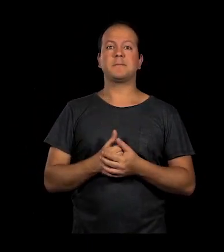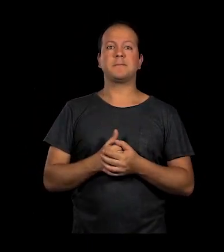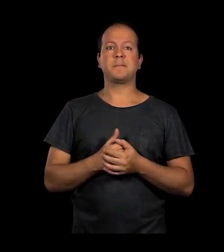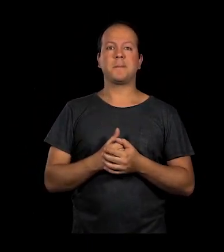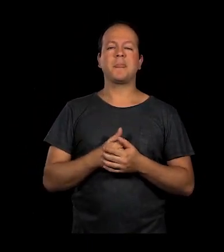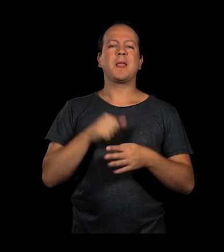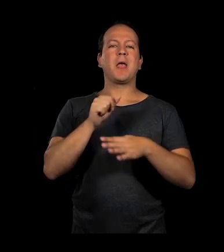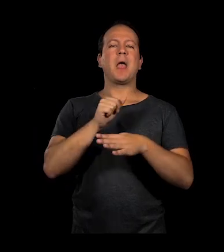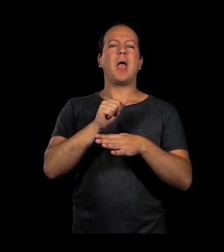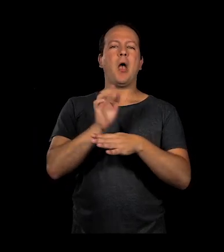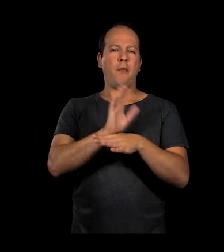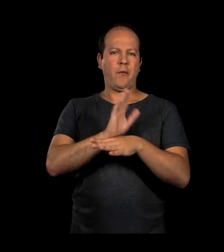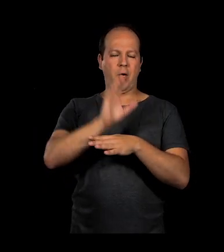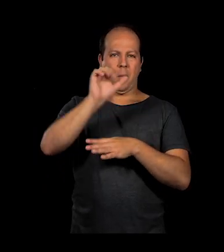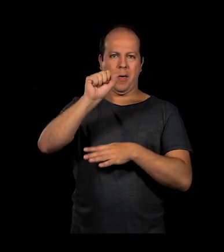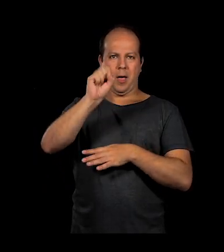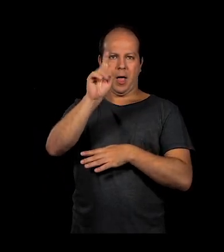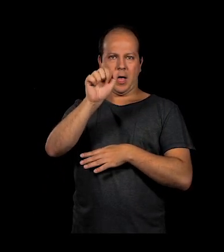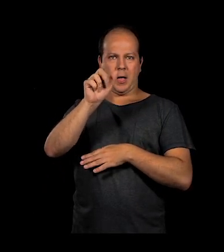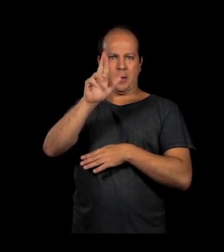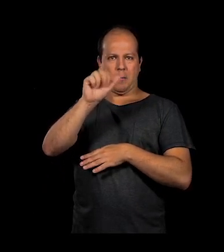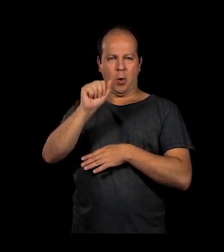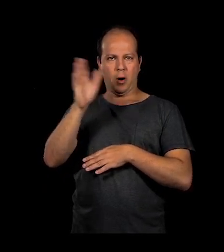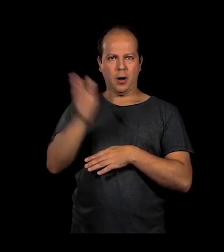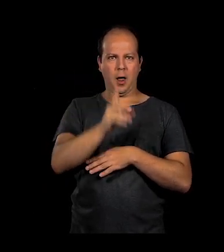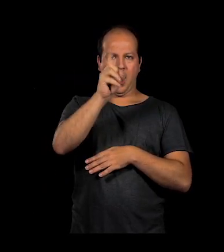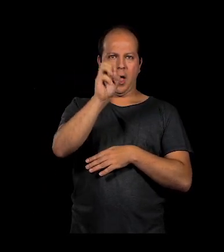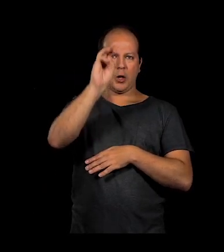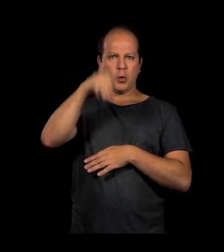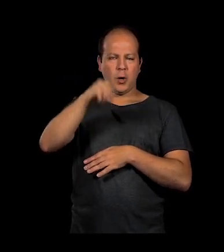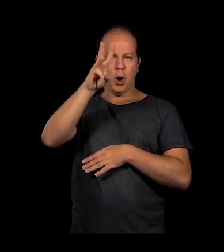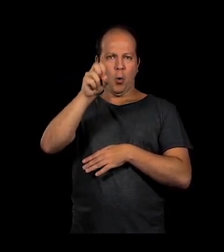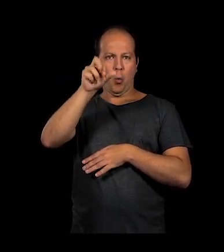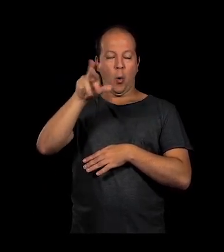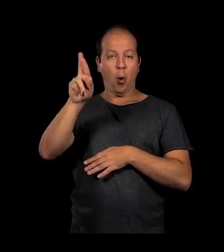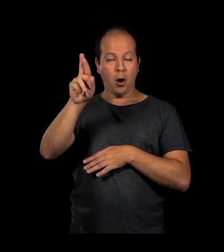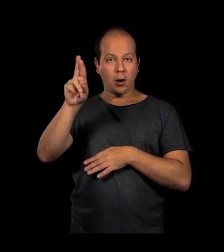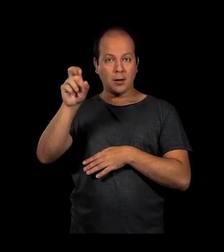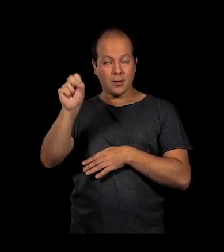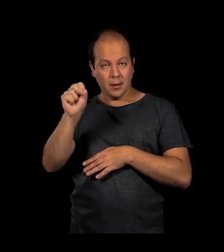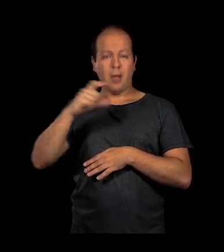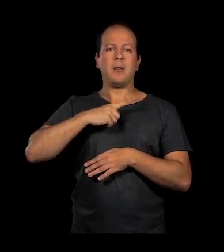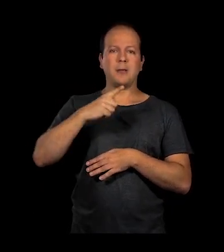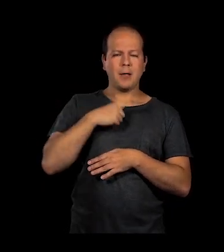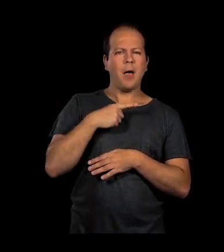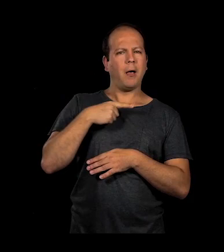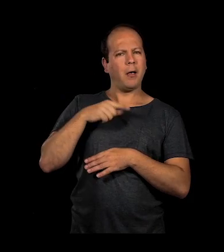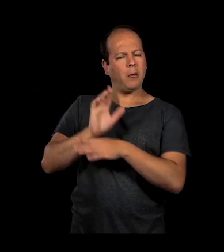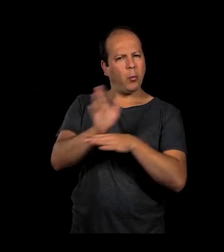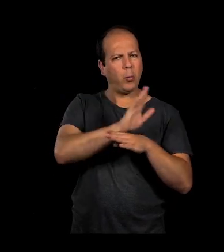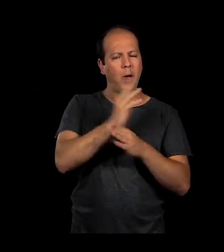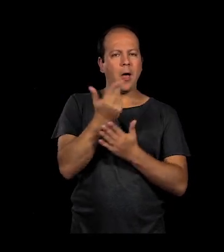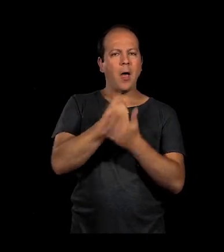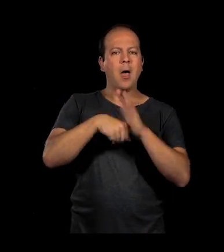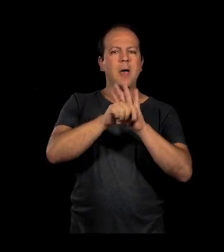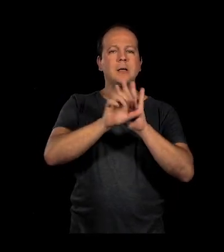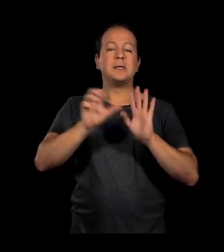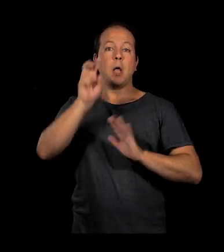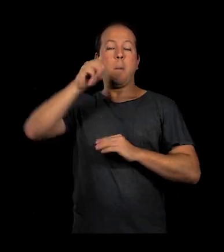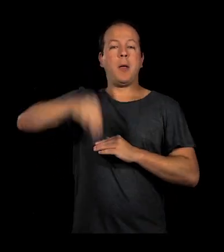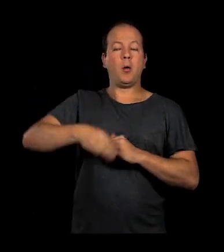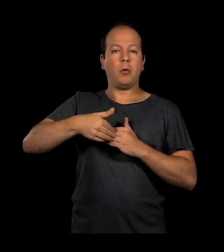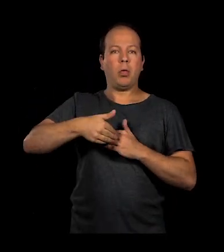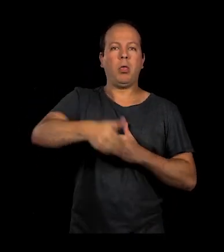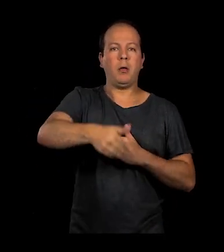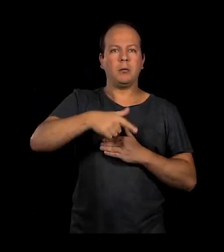passou o filme de esbórnia la de morte o elevador está em 5 em dois todos os times querem passado embora seus jogadores vêm cinco minutos sai